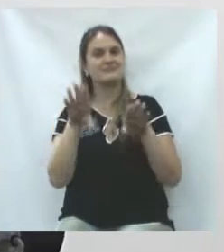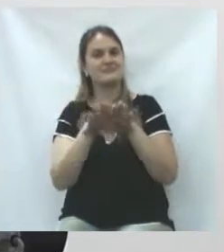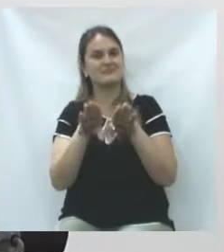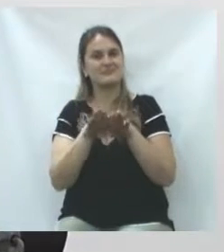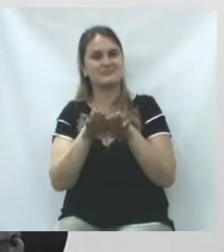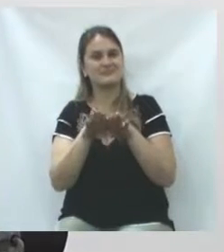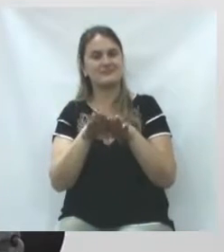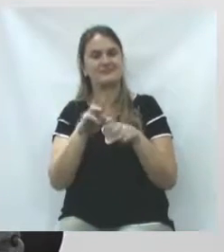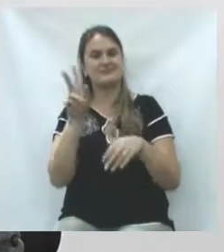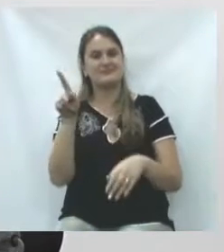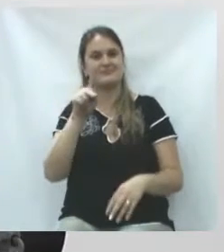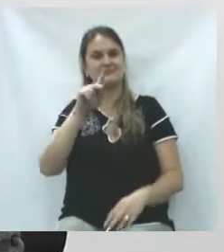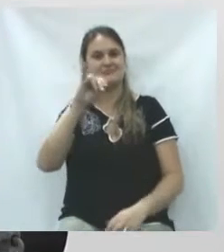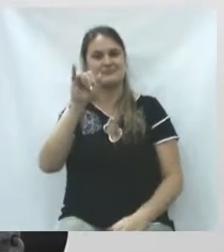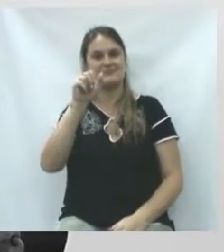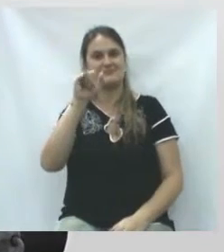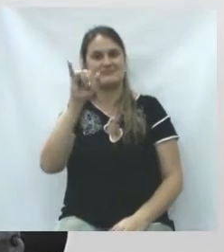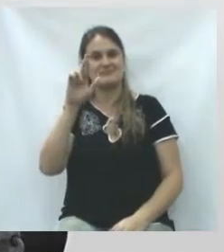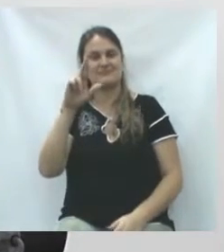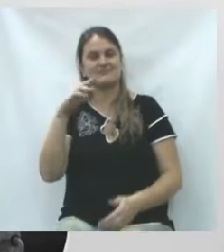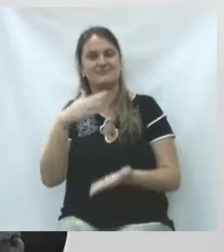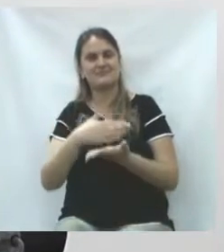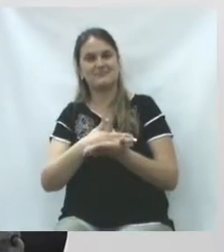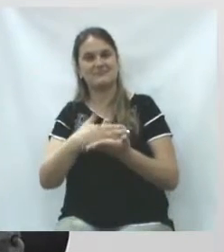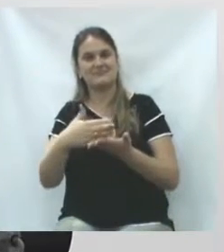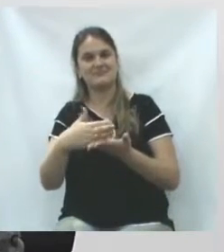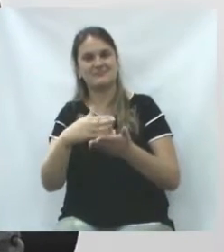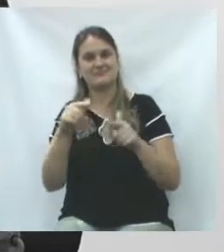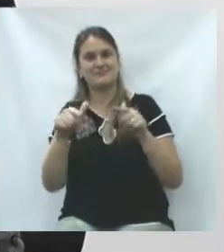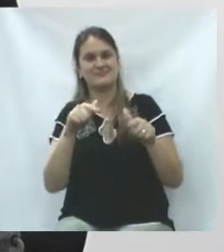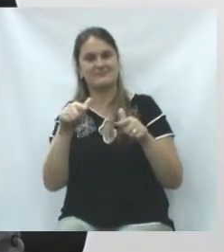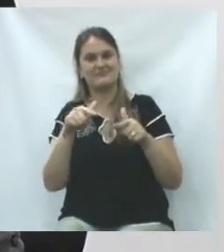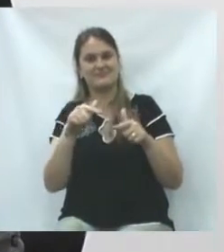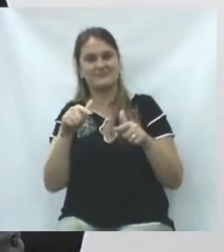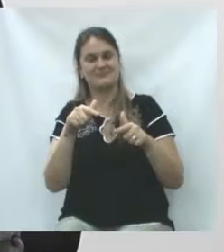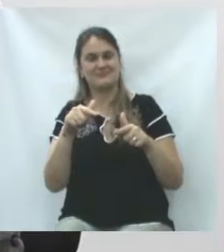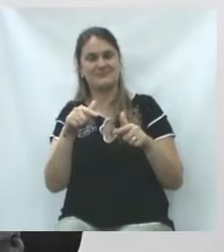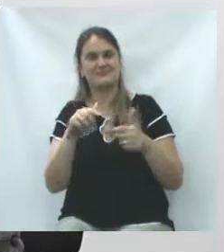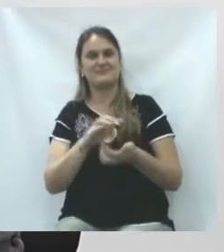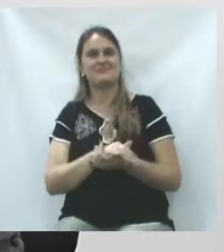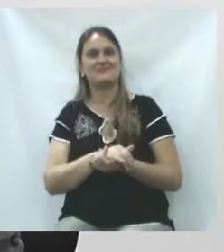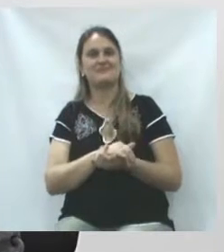Brunhago, quando começou a lecionar, lá naquela escuridão